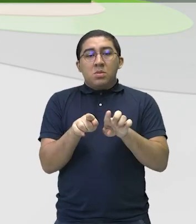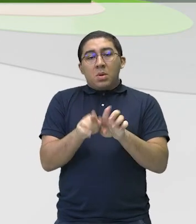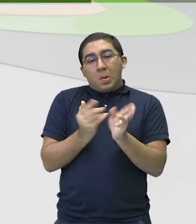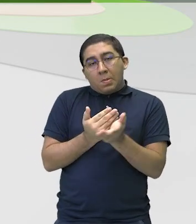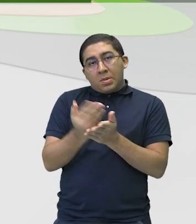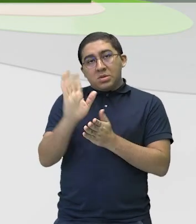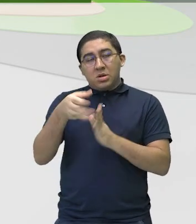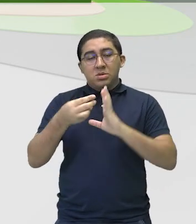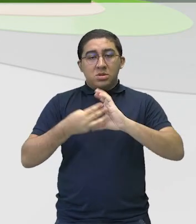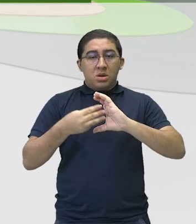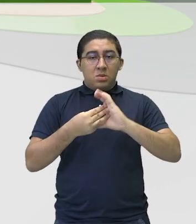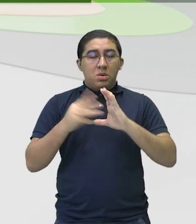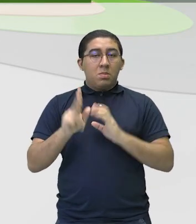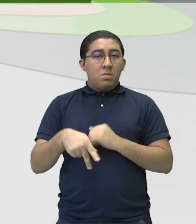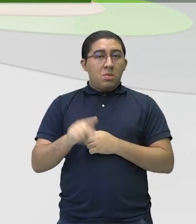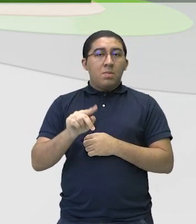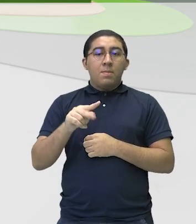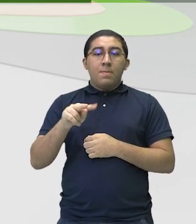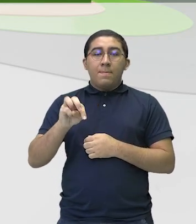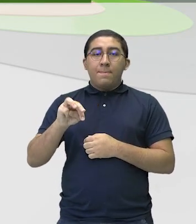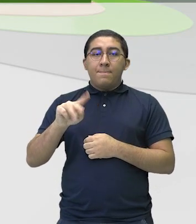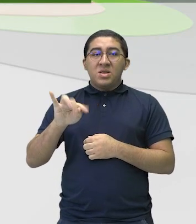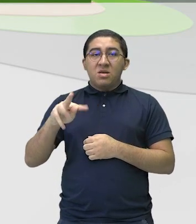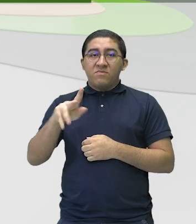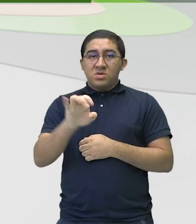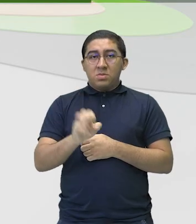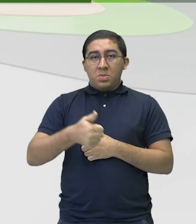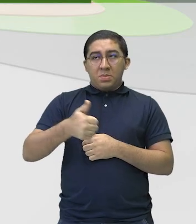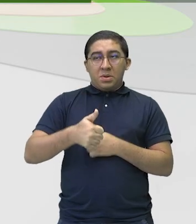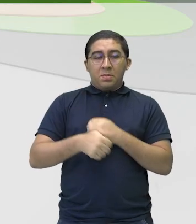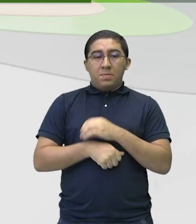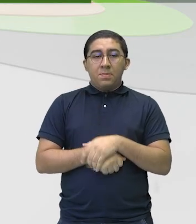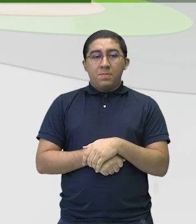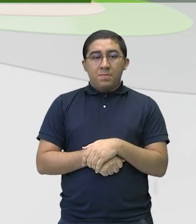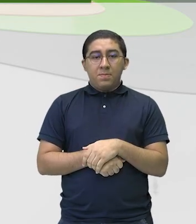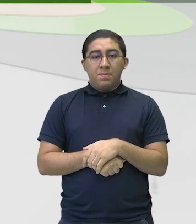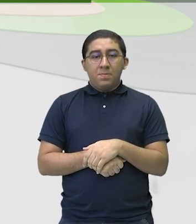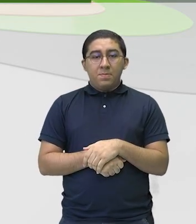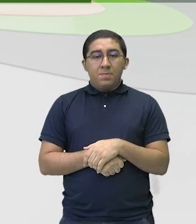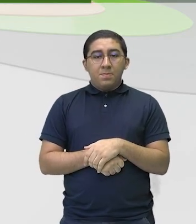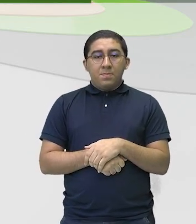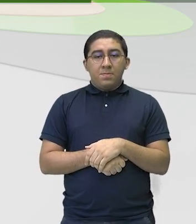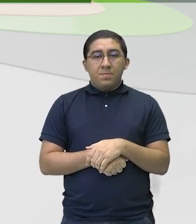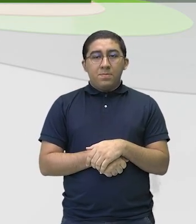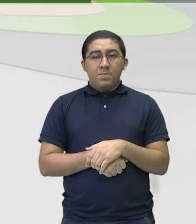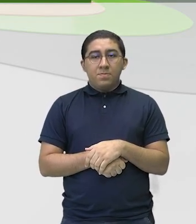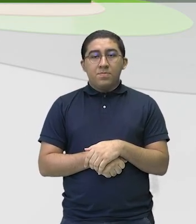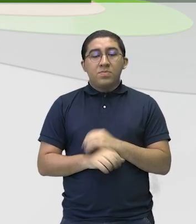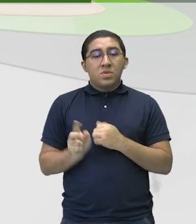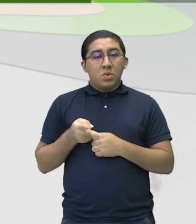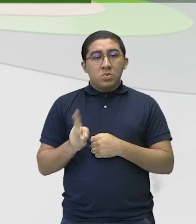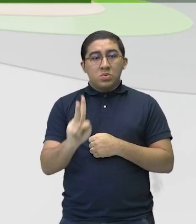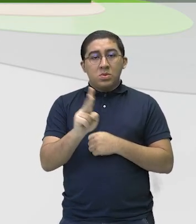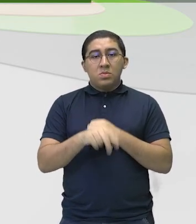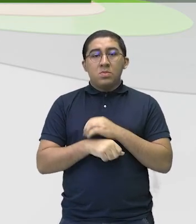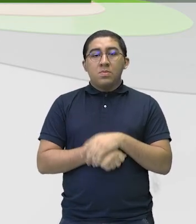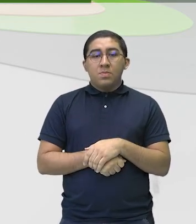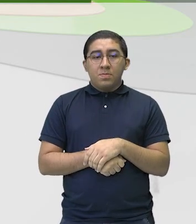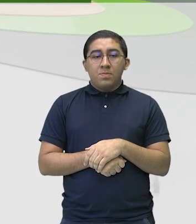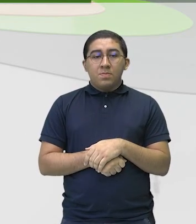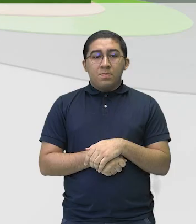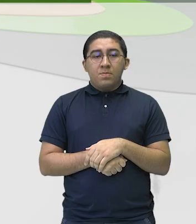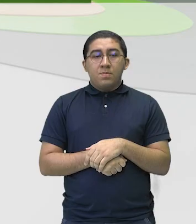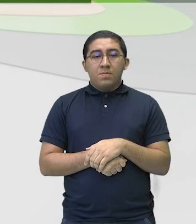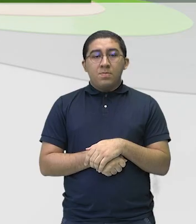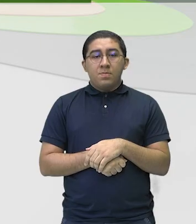a desaparecer. E assim a célula está preparada para a metáfase 1. E aí nós avançamos. Dentro da metáfase 1 vai